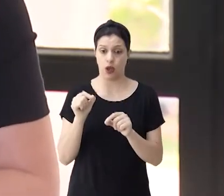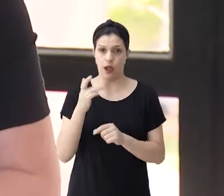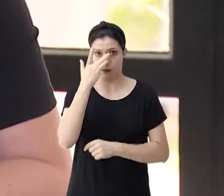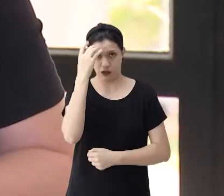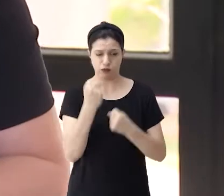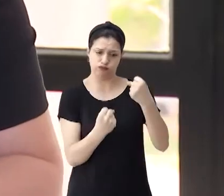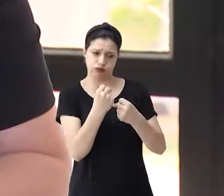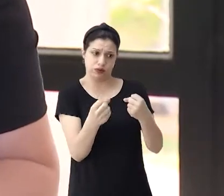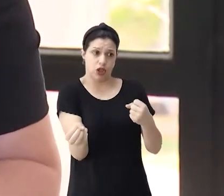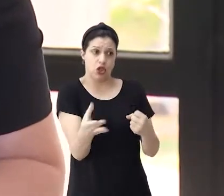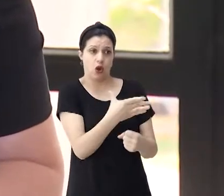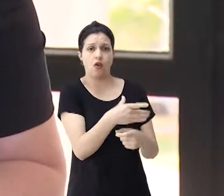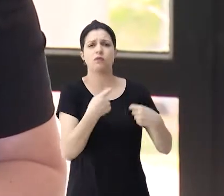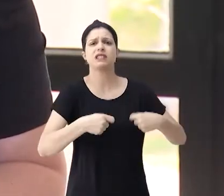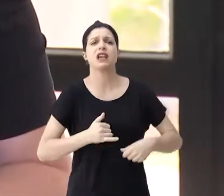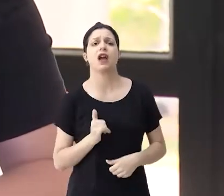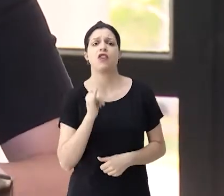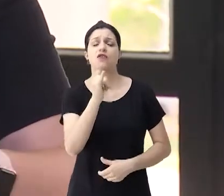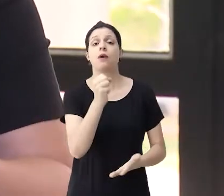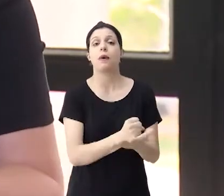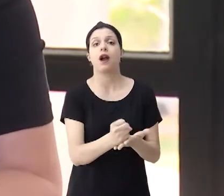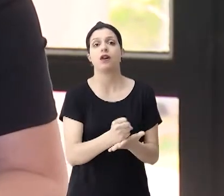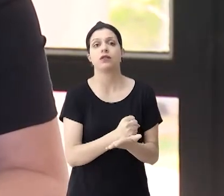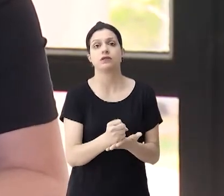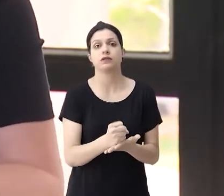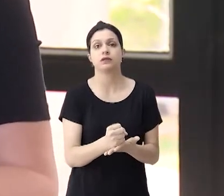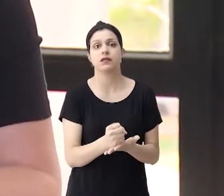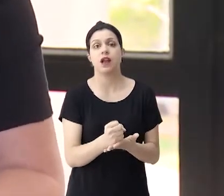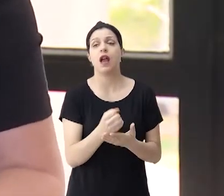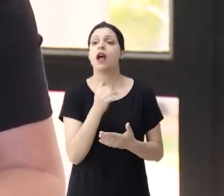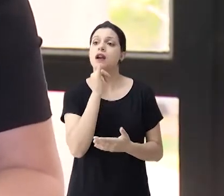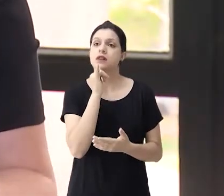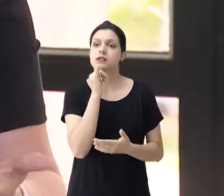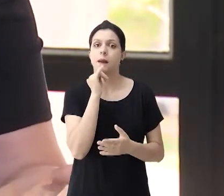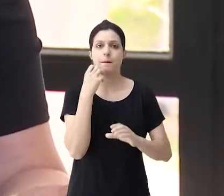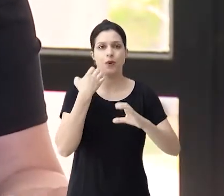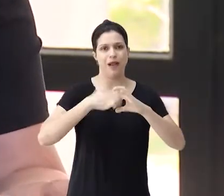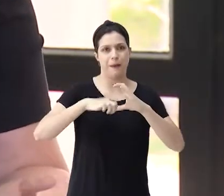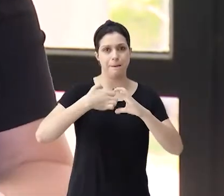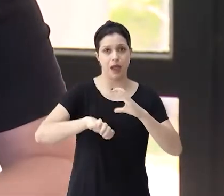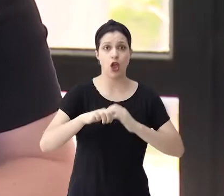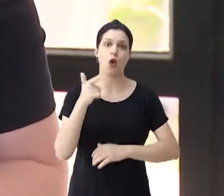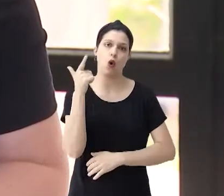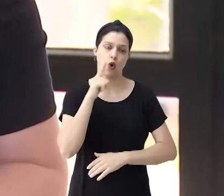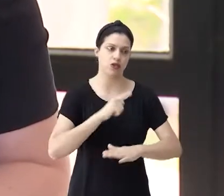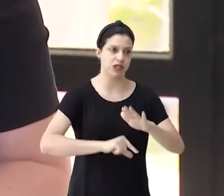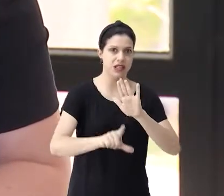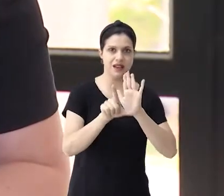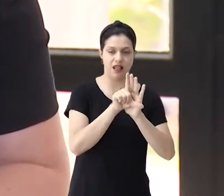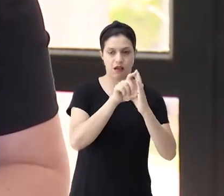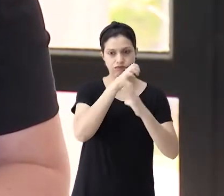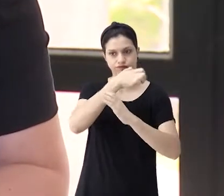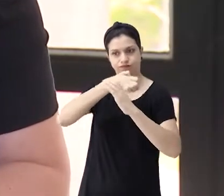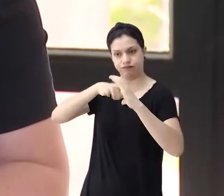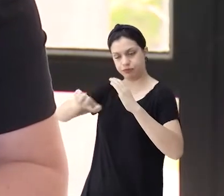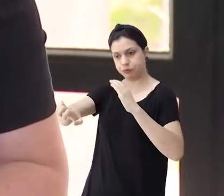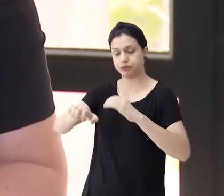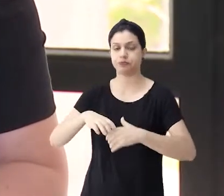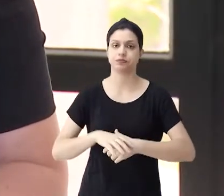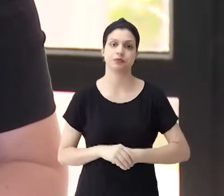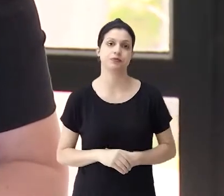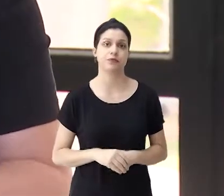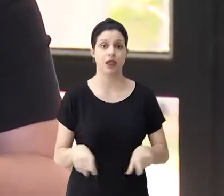o condutor deve informar algum contato, como por exemplo o e-mail, para que a lei possa de fato